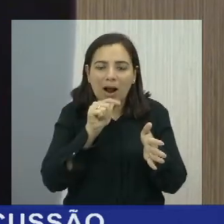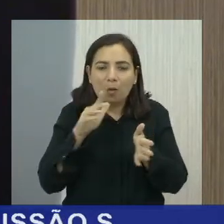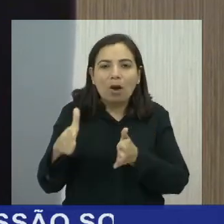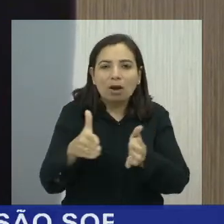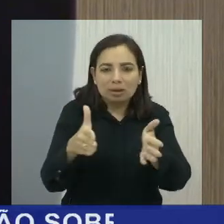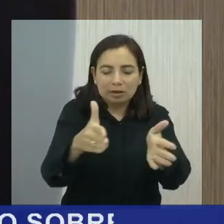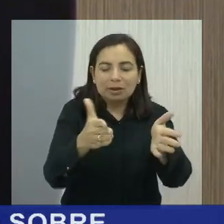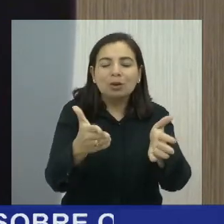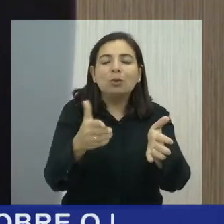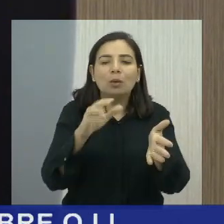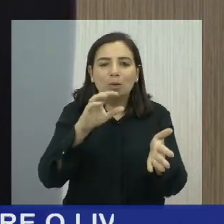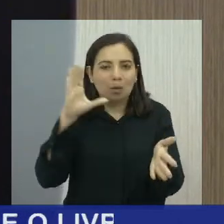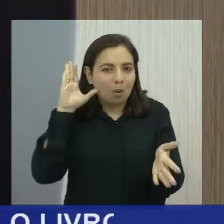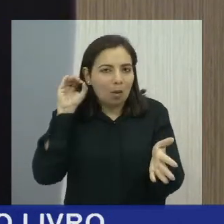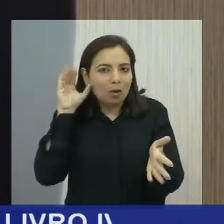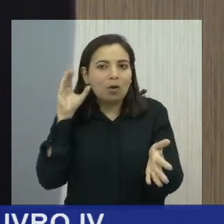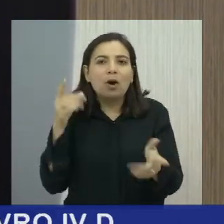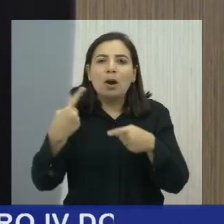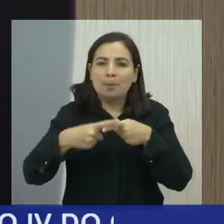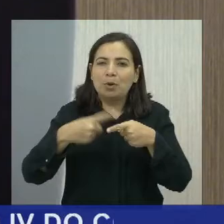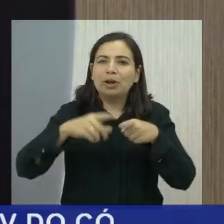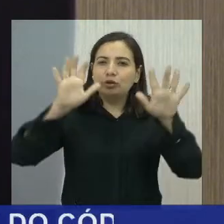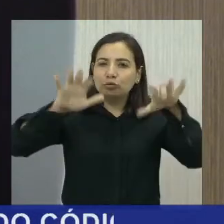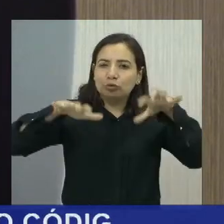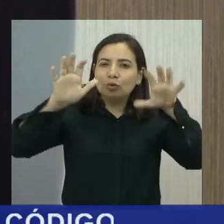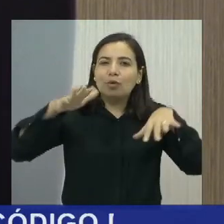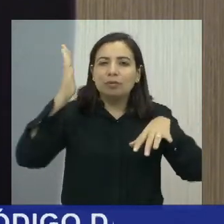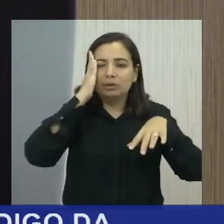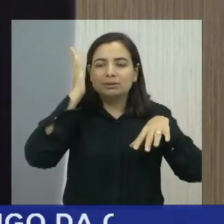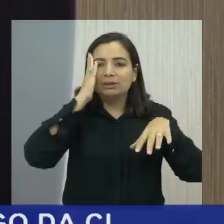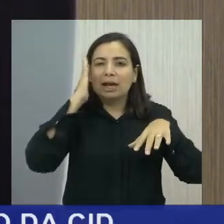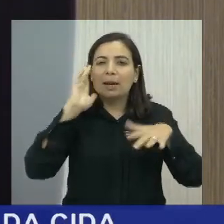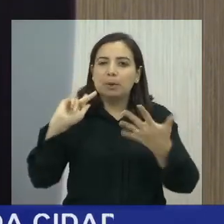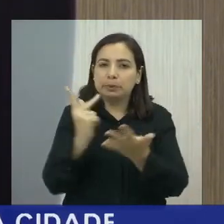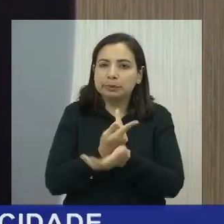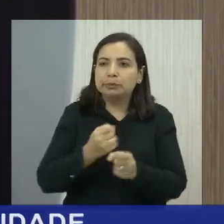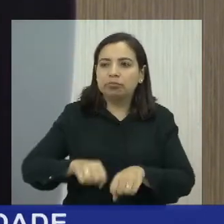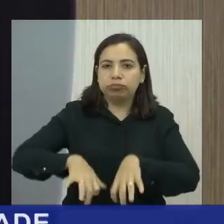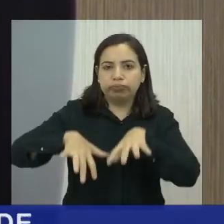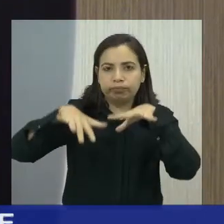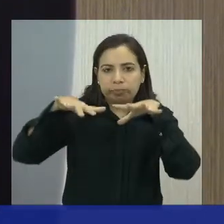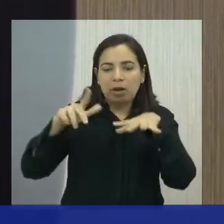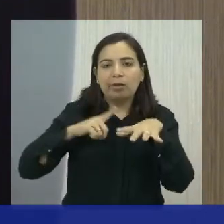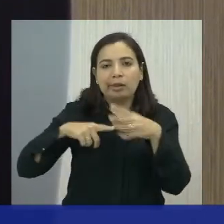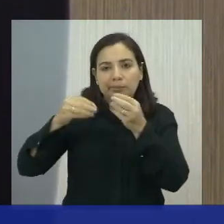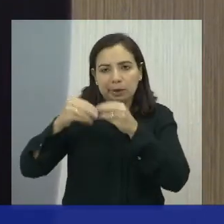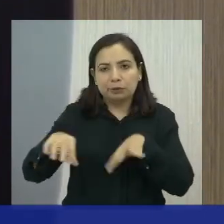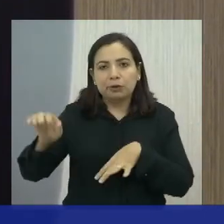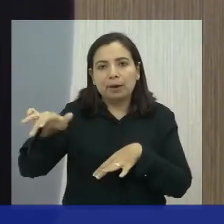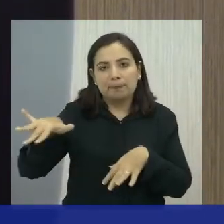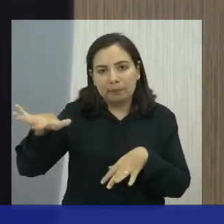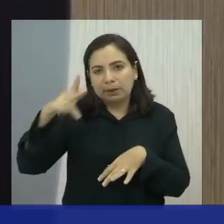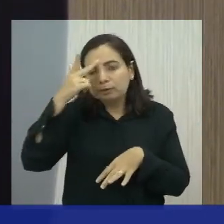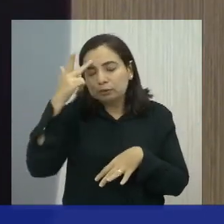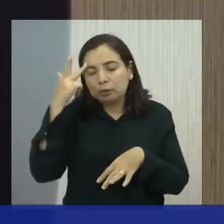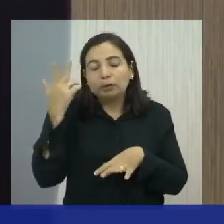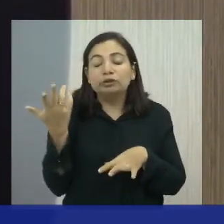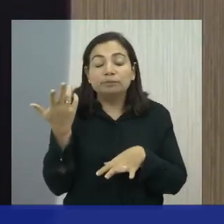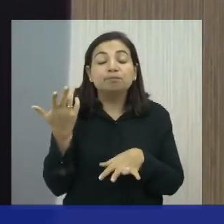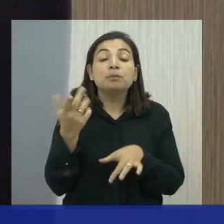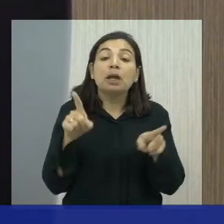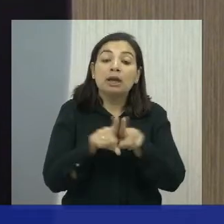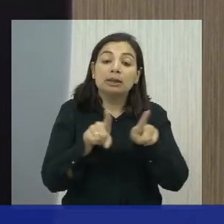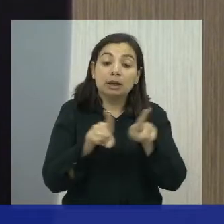né, houve assim problemas gravíssimos. Mas, por outro lado, né, existe,